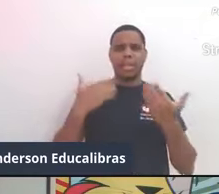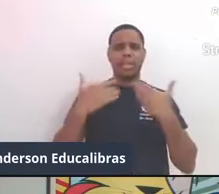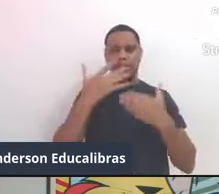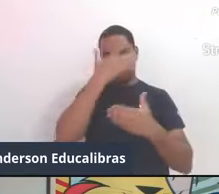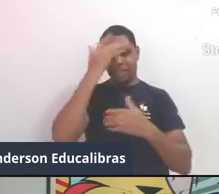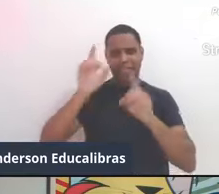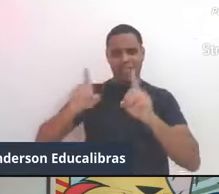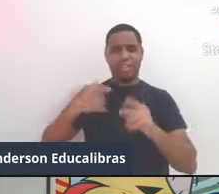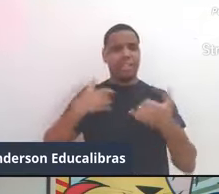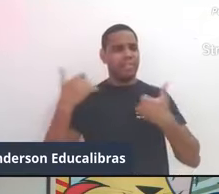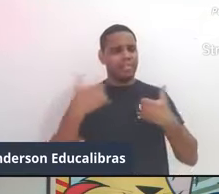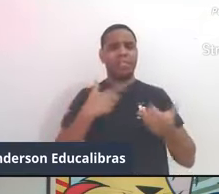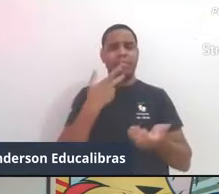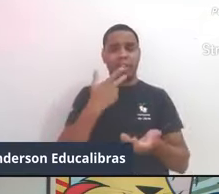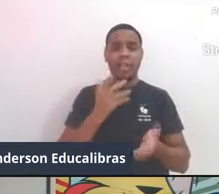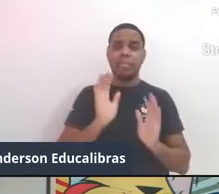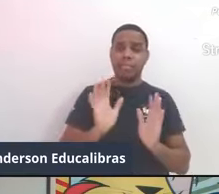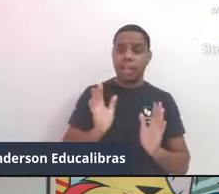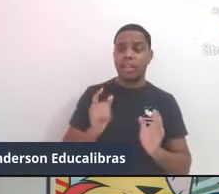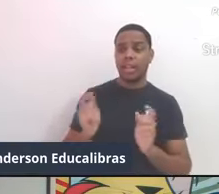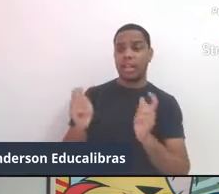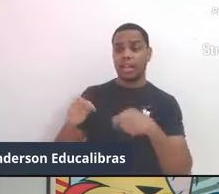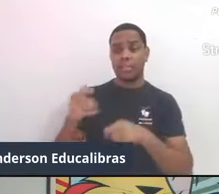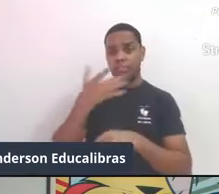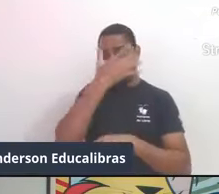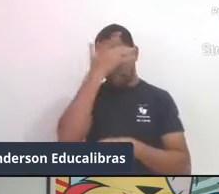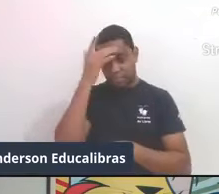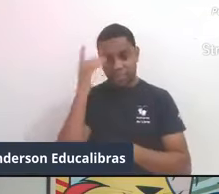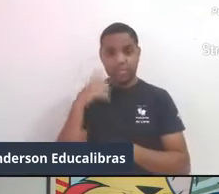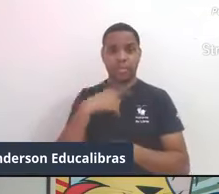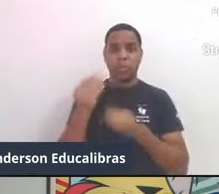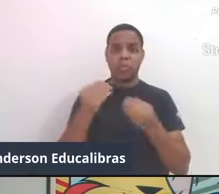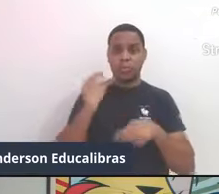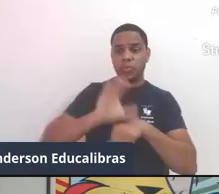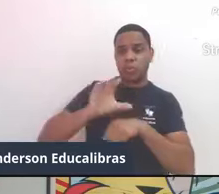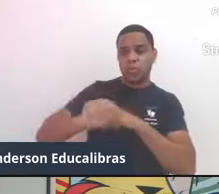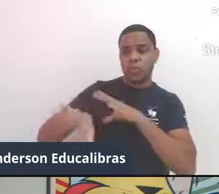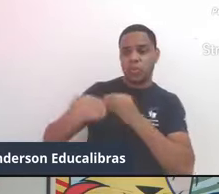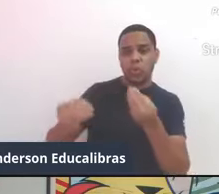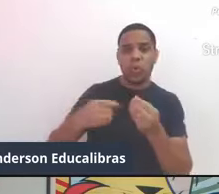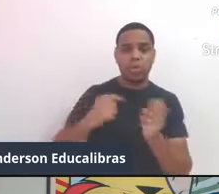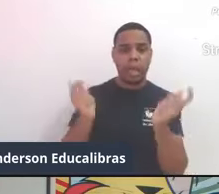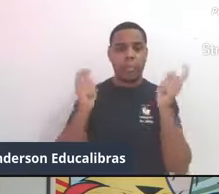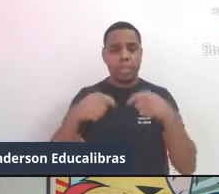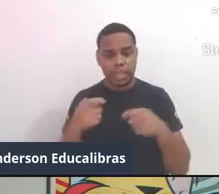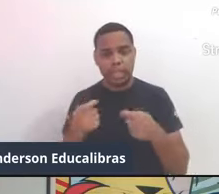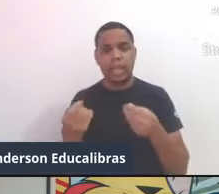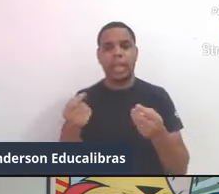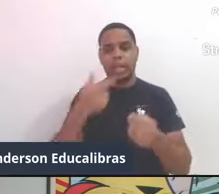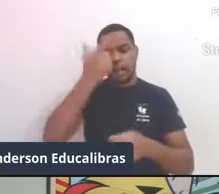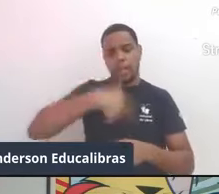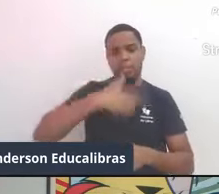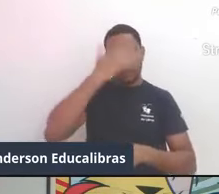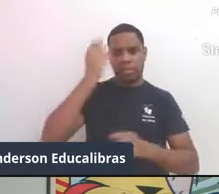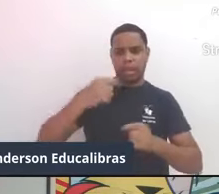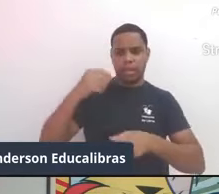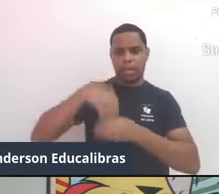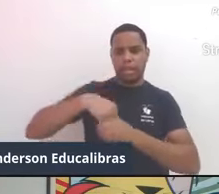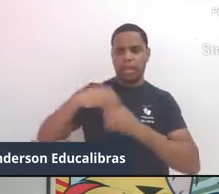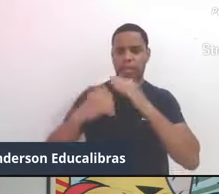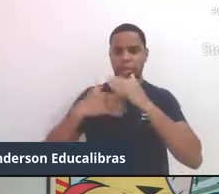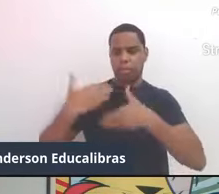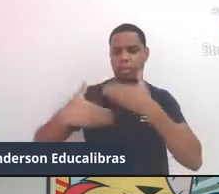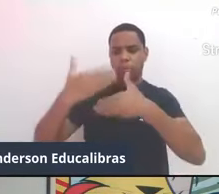deficiência. Mas quais são as capacitações que a gente precisa dar? Quais são as habilidades e competências que essa pessoa precisa ter para crescer na empresa?